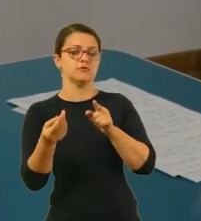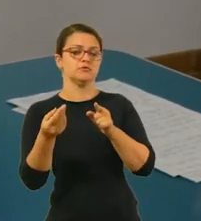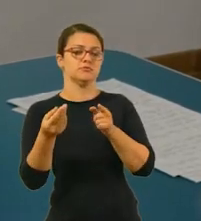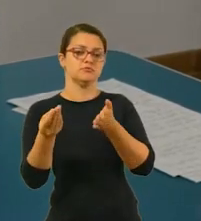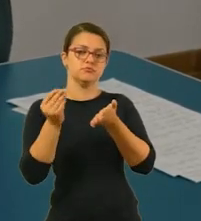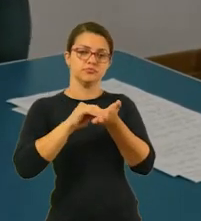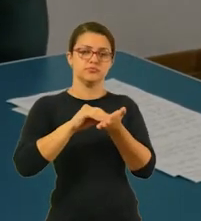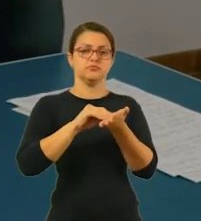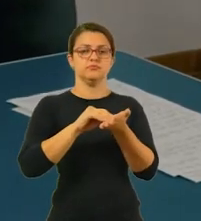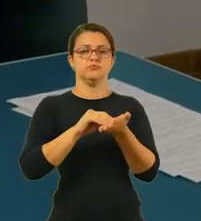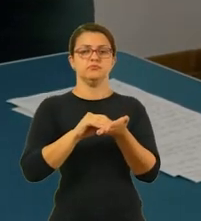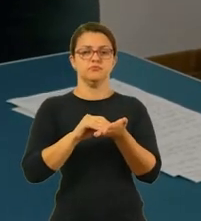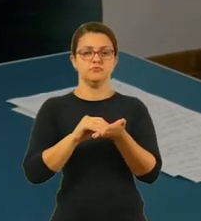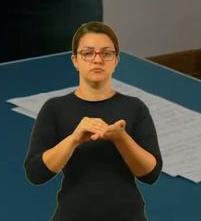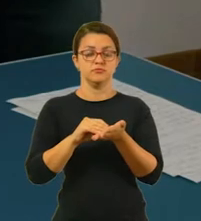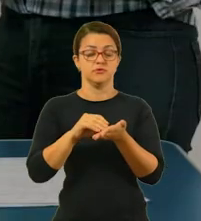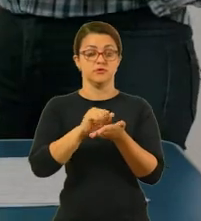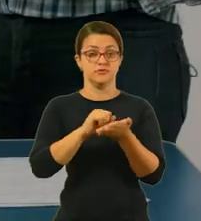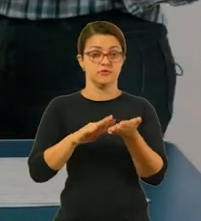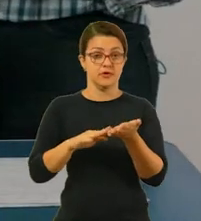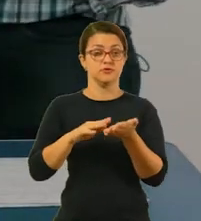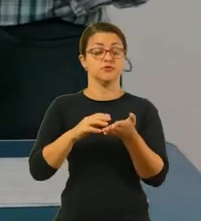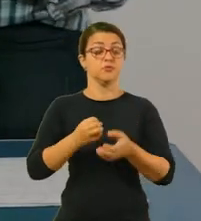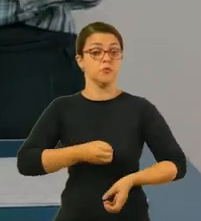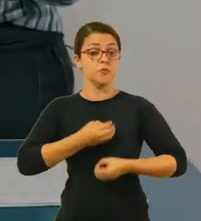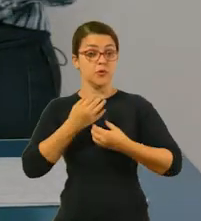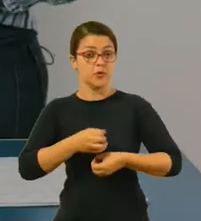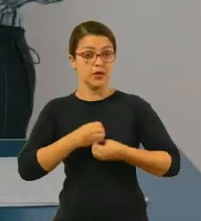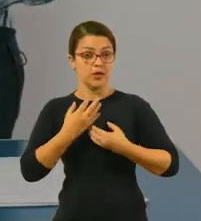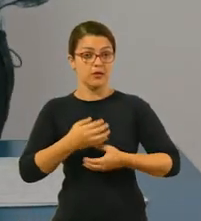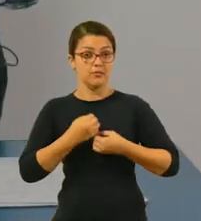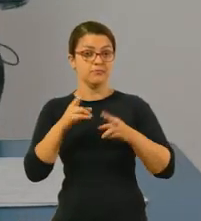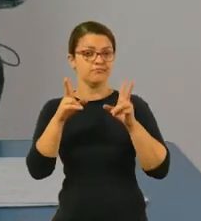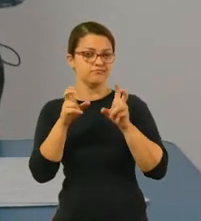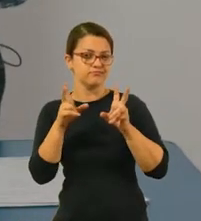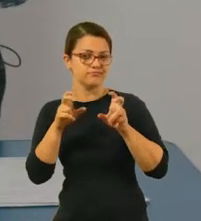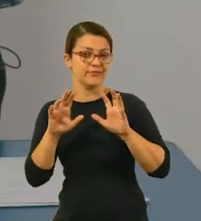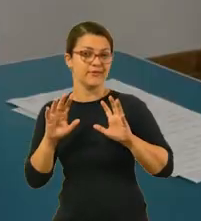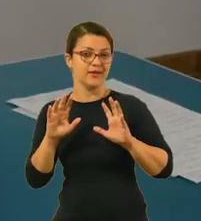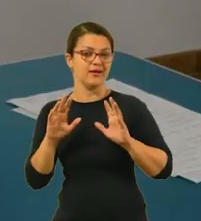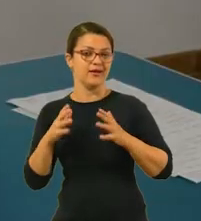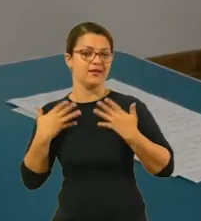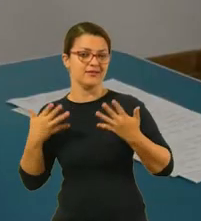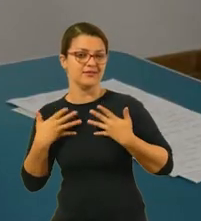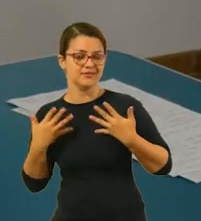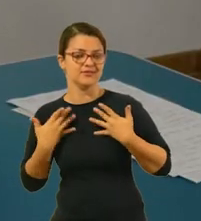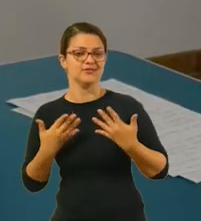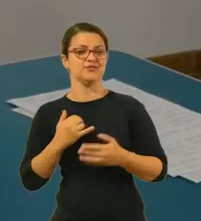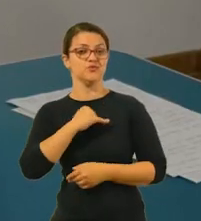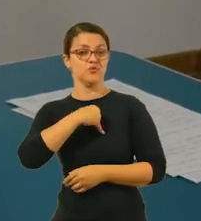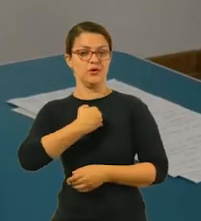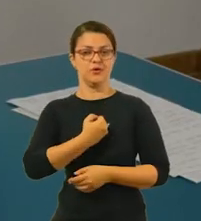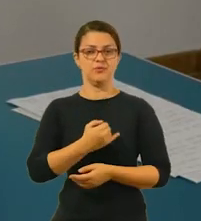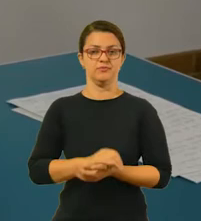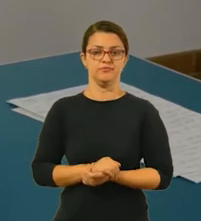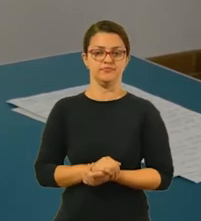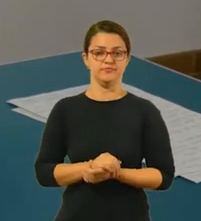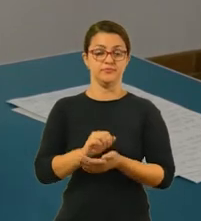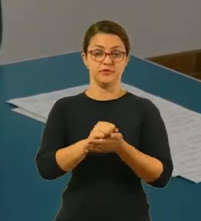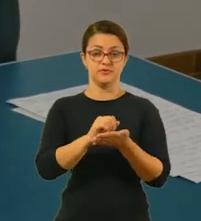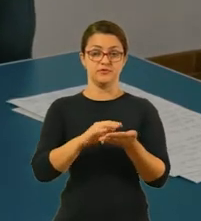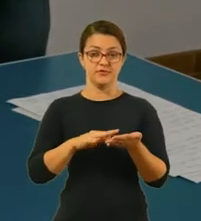a atividade, né? Então, nossa atividade número 1 foi a leitura do poema Alegrias de São João. Atividade número